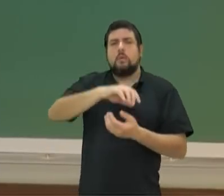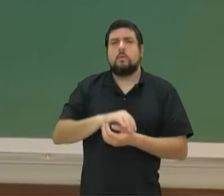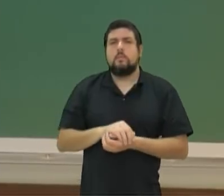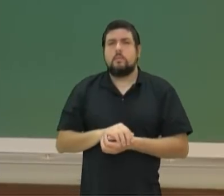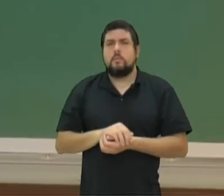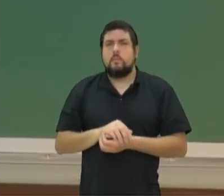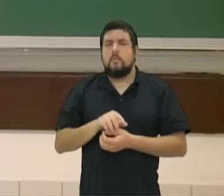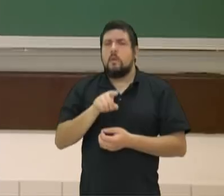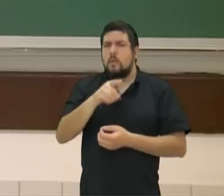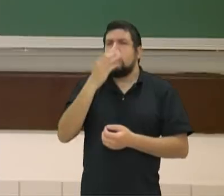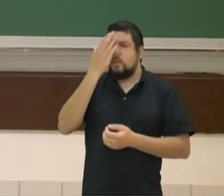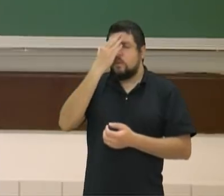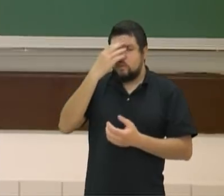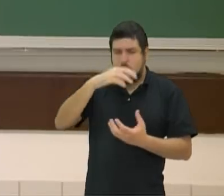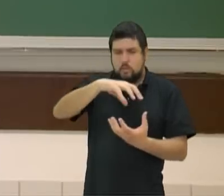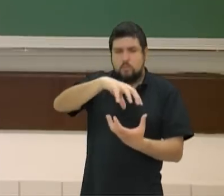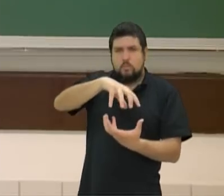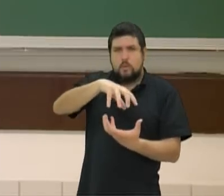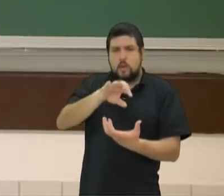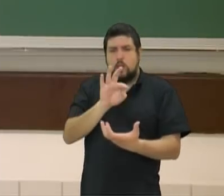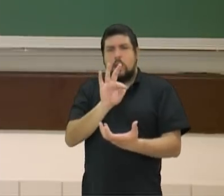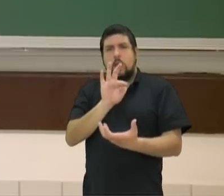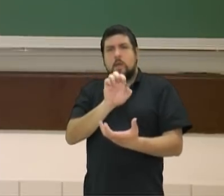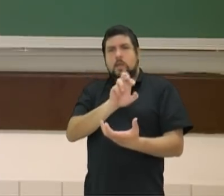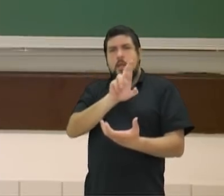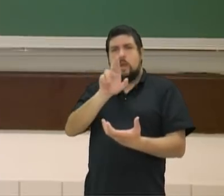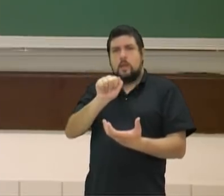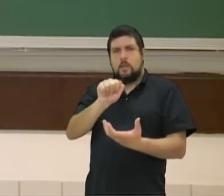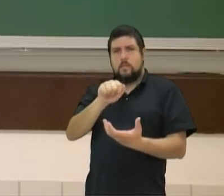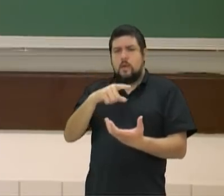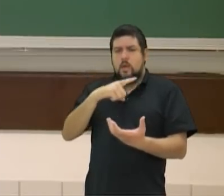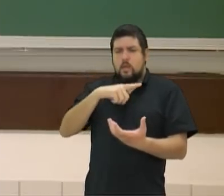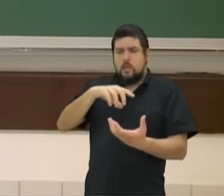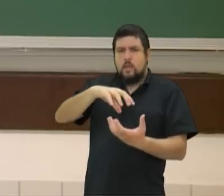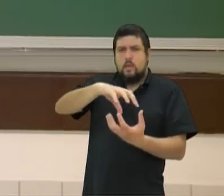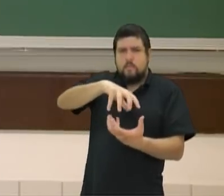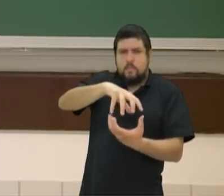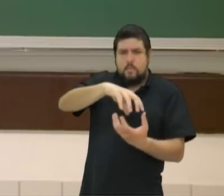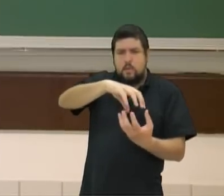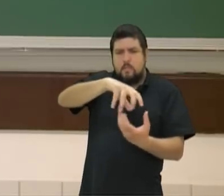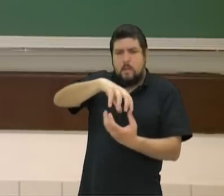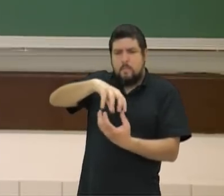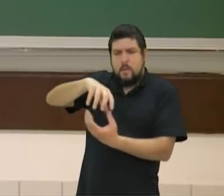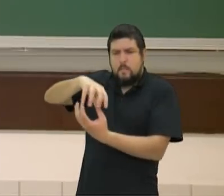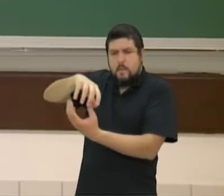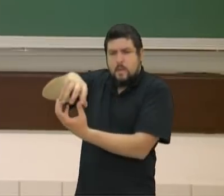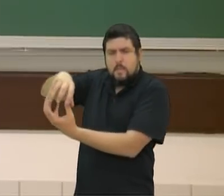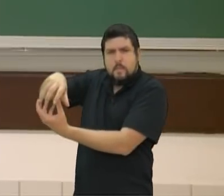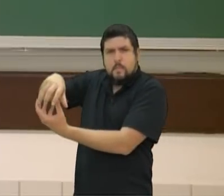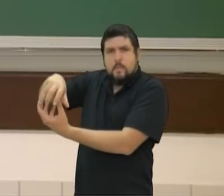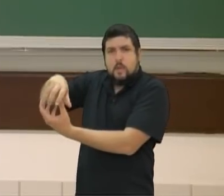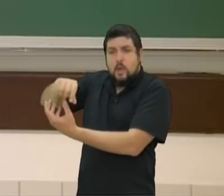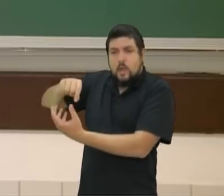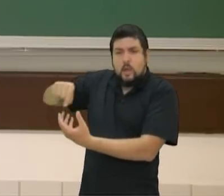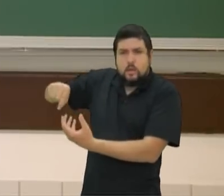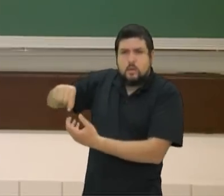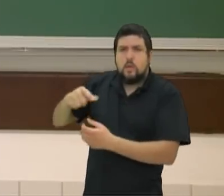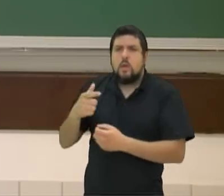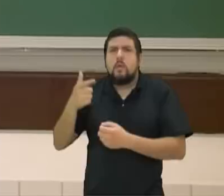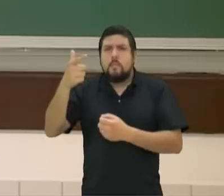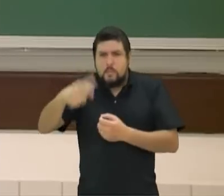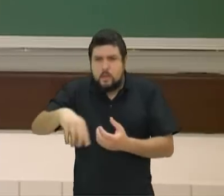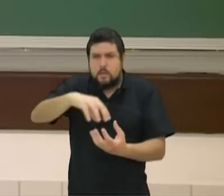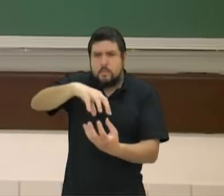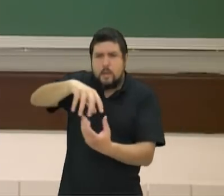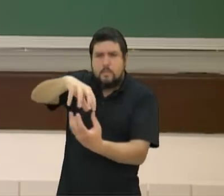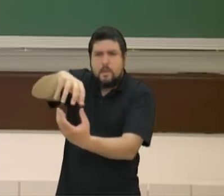galáxia e essa galáxia se chama Via Láctea? A Via Láctea, ela tem esse nome porque ela tem um